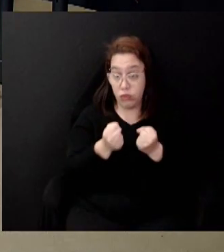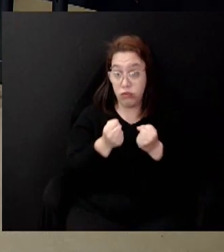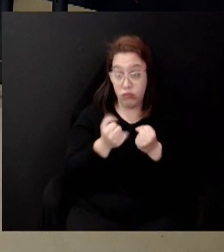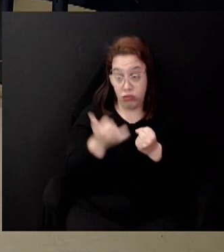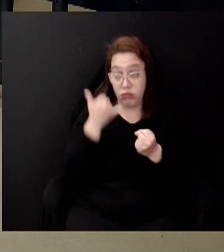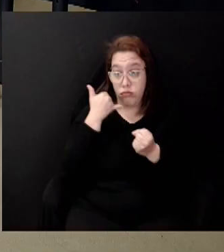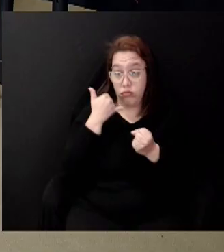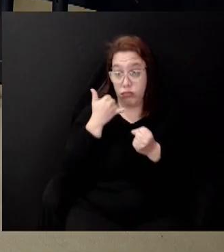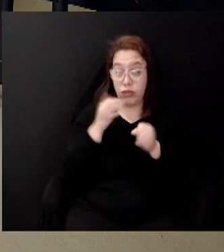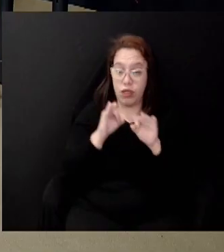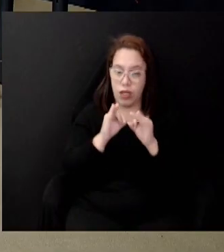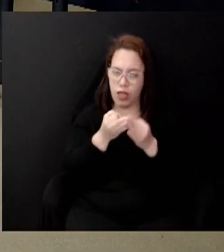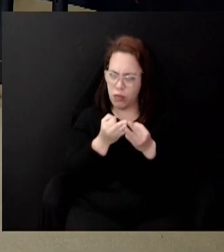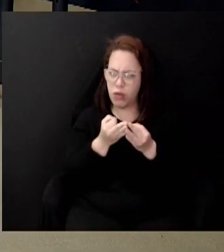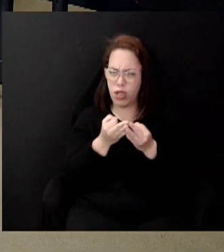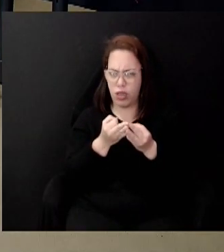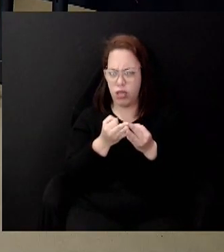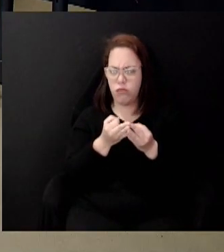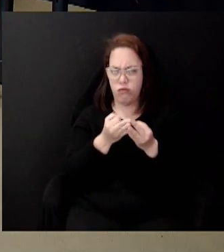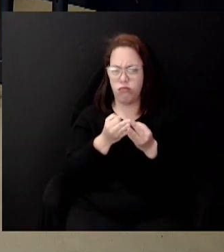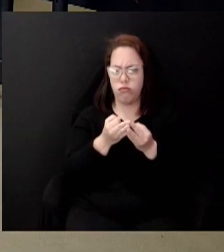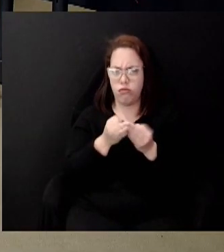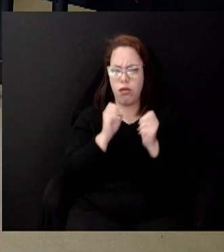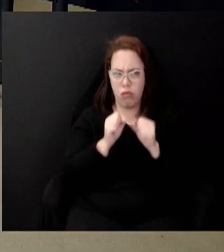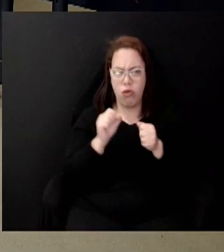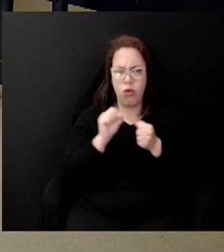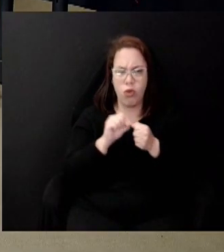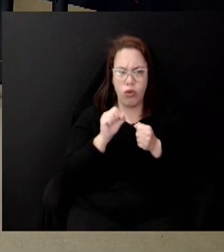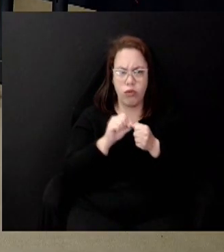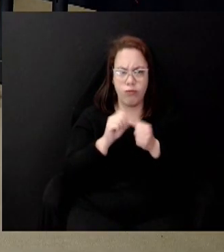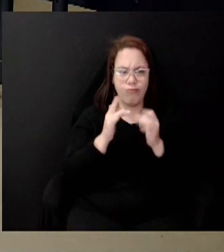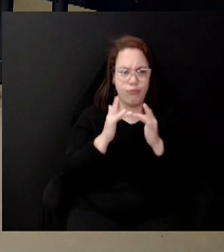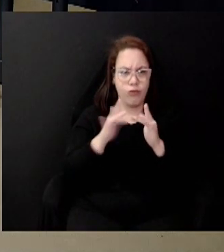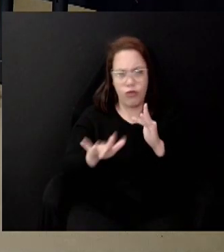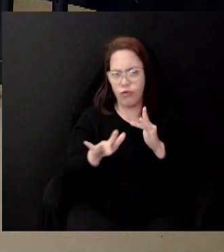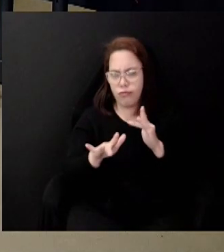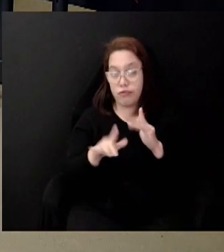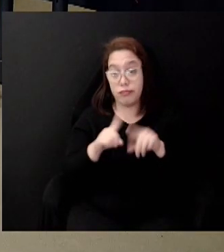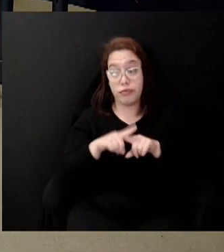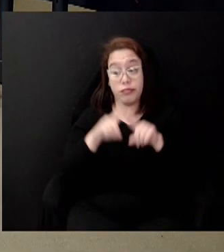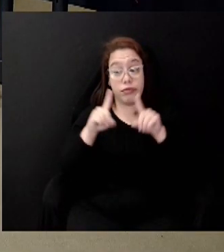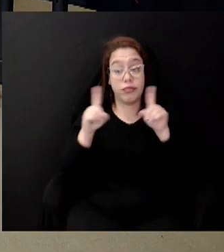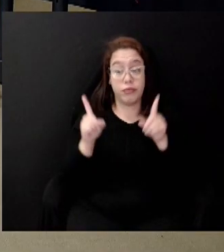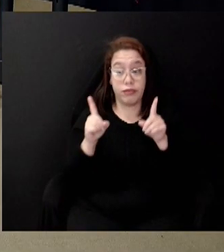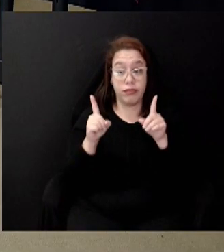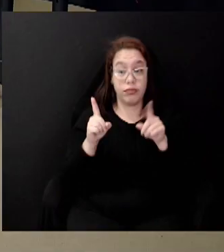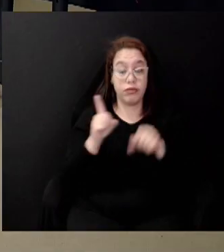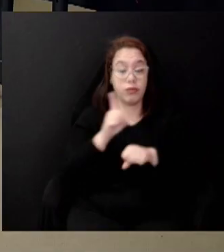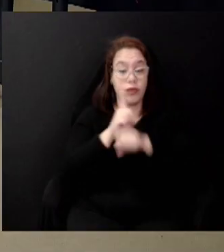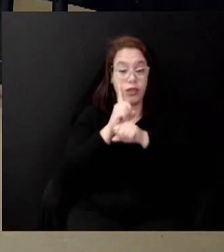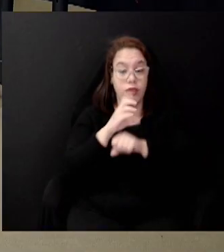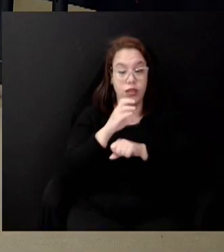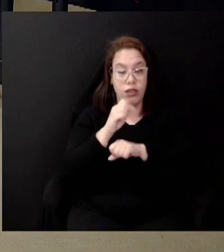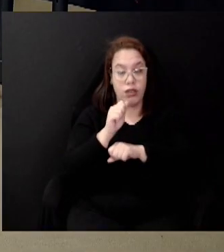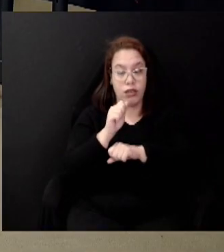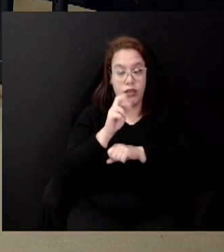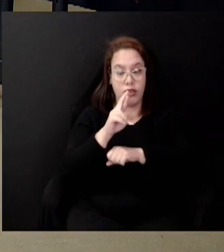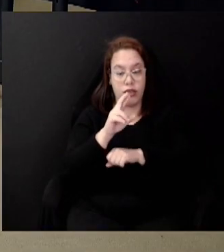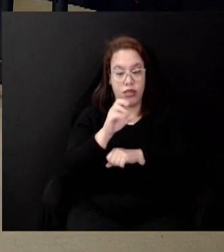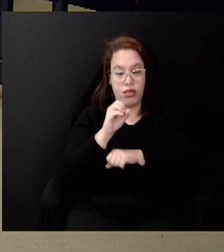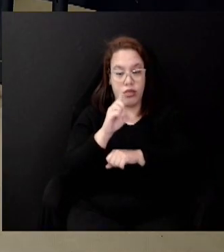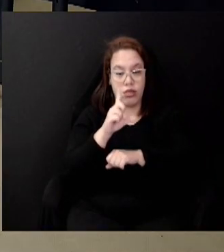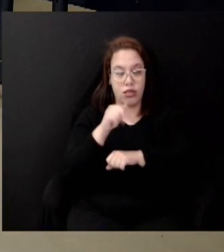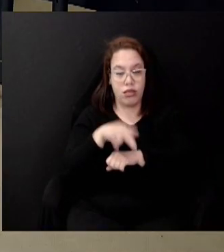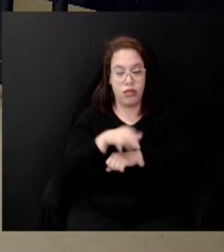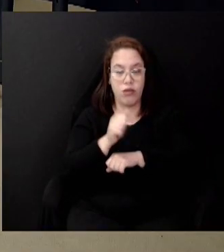mais simples para que a gente possa fazer uma desconexão. Mas, como a doutora Carolina e a Florença pontuaram,